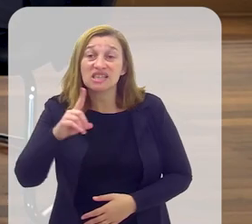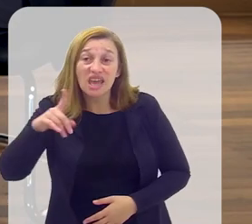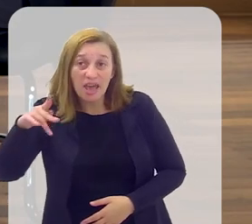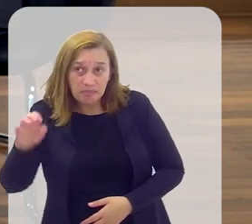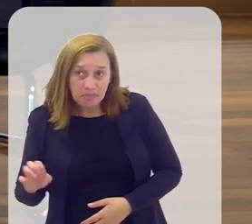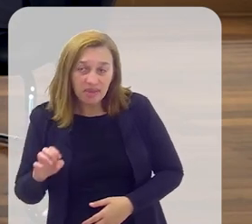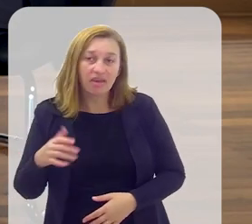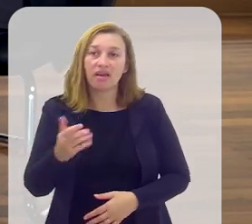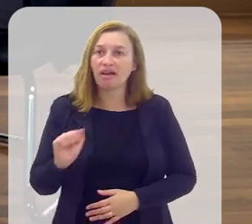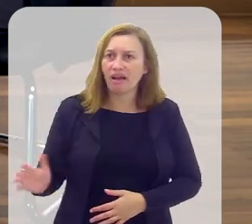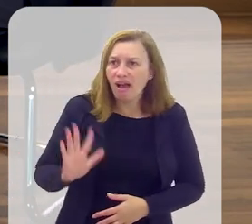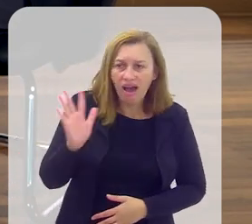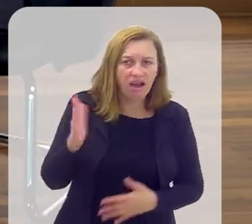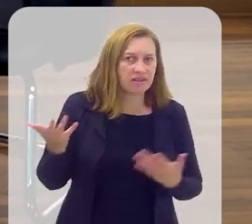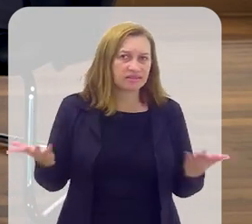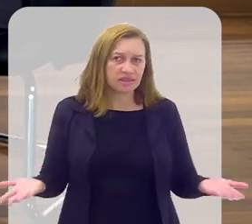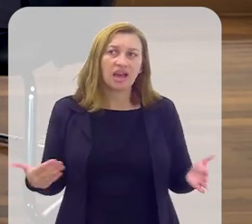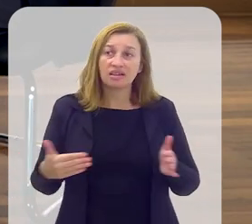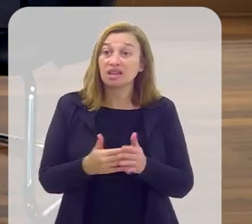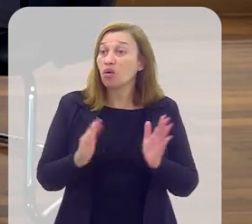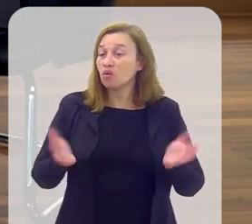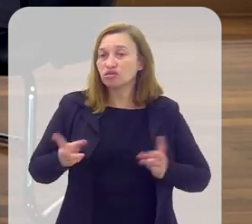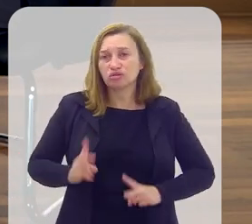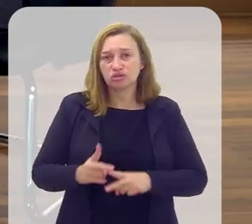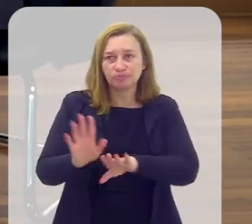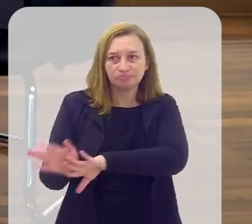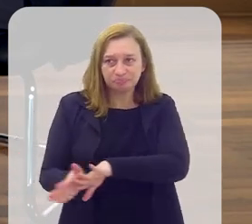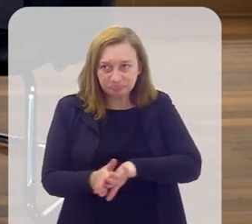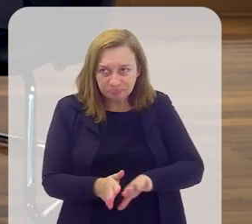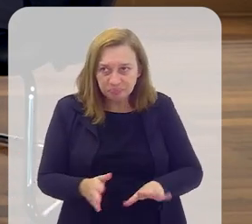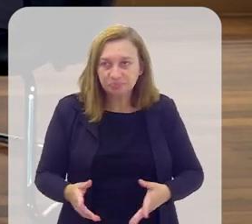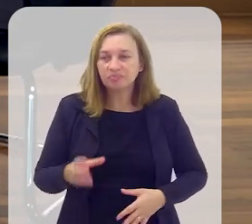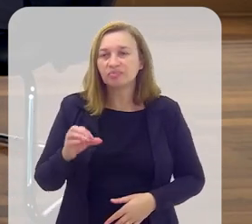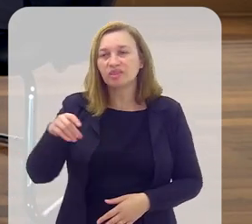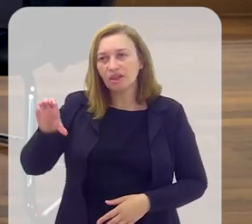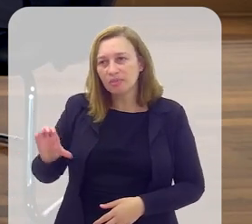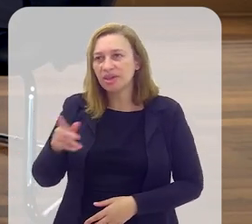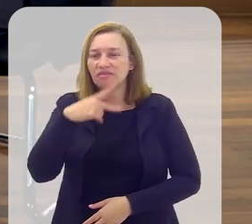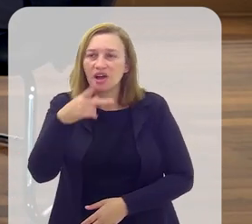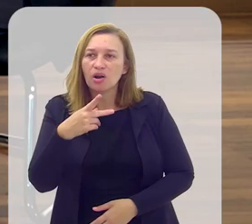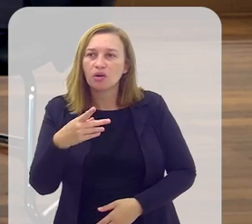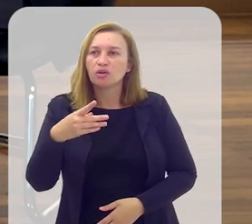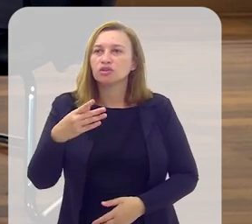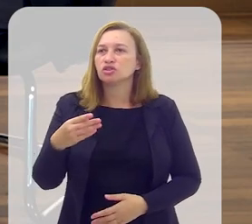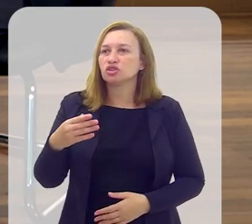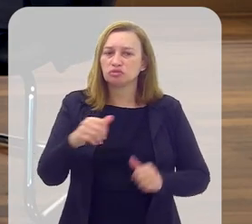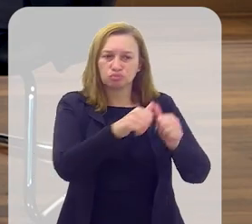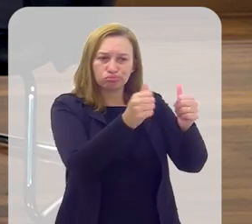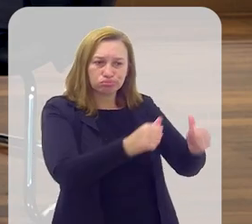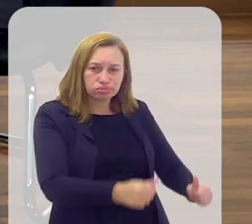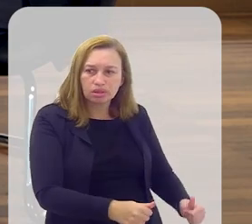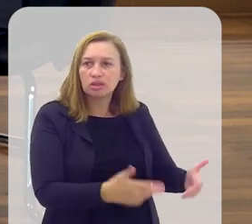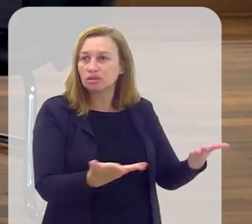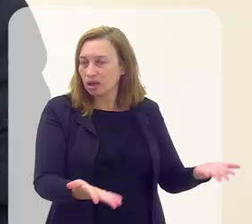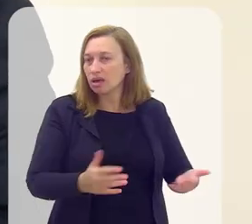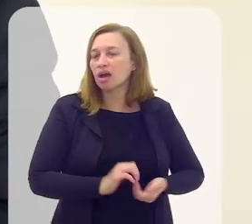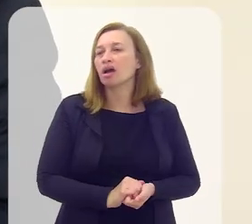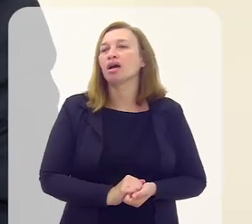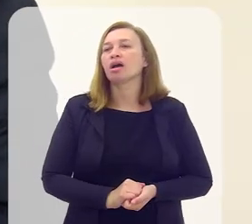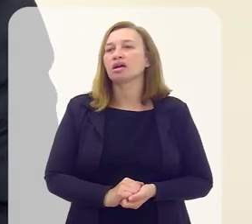Diziam que o CIEP era caro. Que o CIEP, né? Era caro. O CIEP são até hoje. Até mim que falou essa questão de monumentos, né?